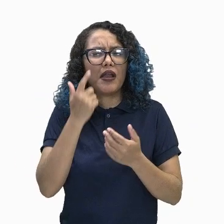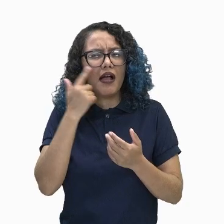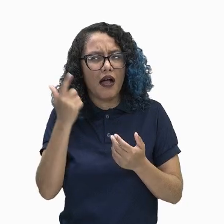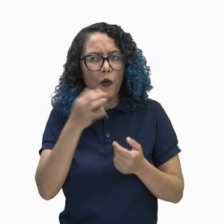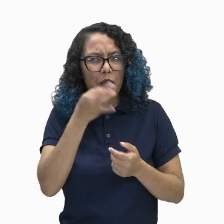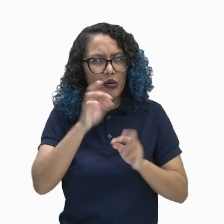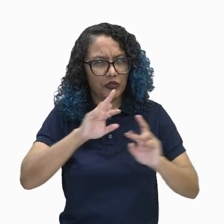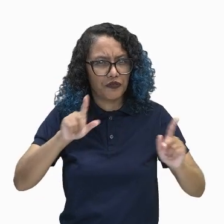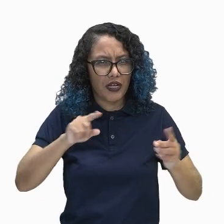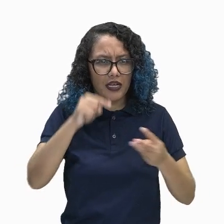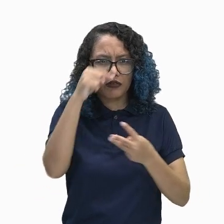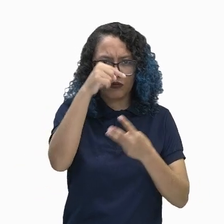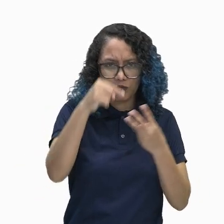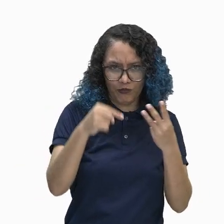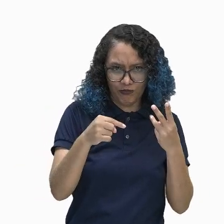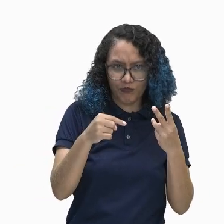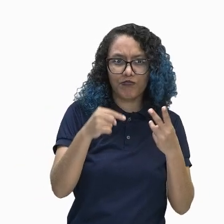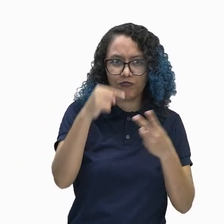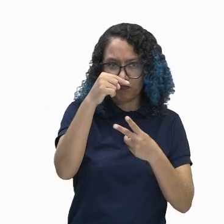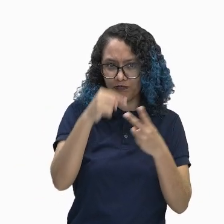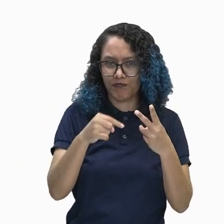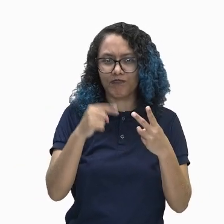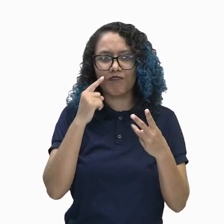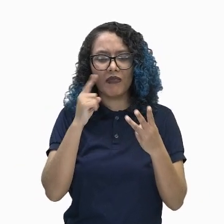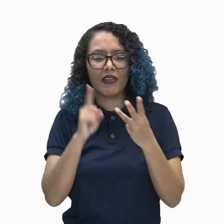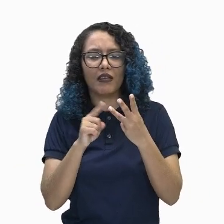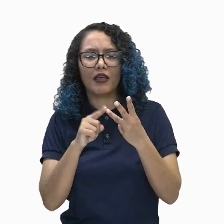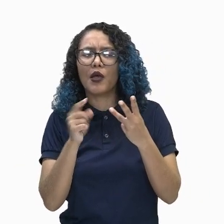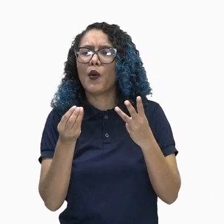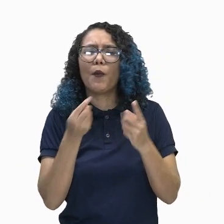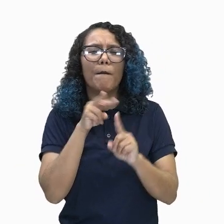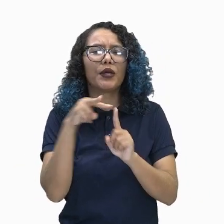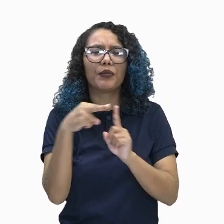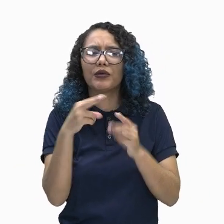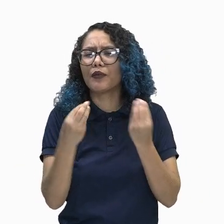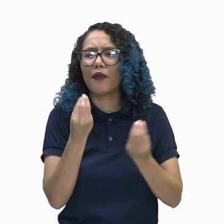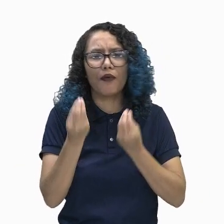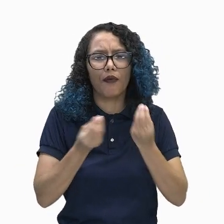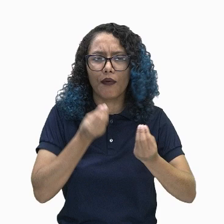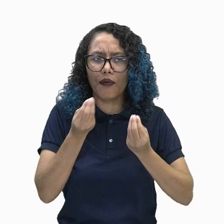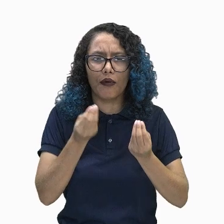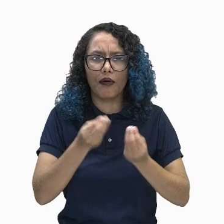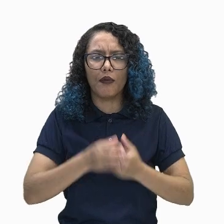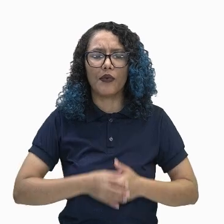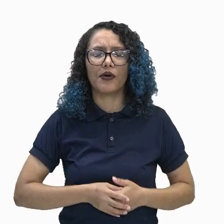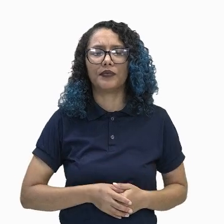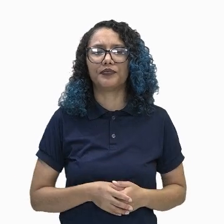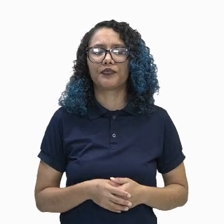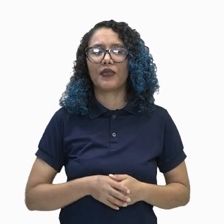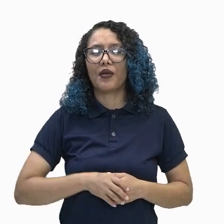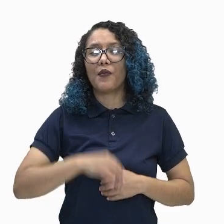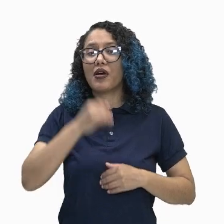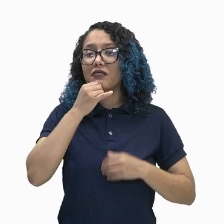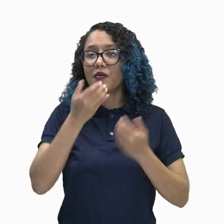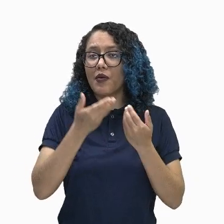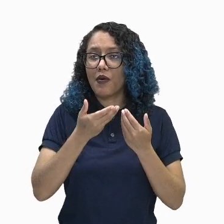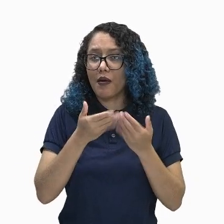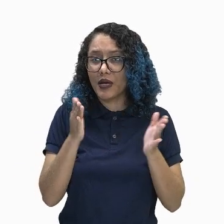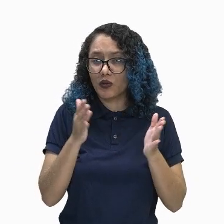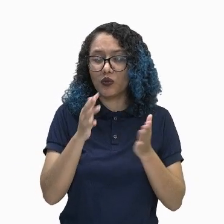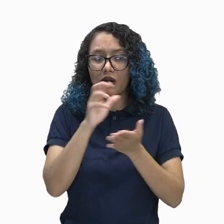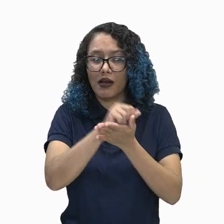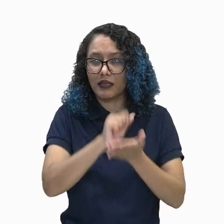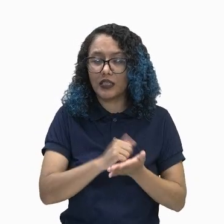que foram apresentadas. Percebam que ela vê a situação, esses casos de fraude, de abertura de contas, ela